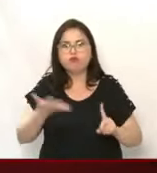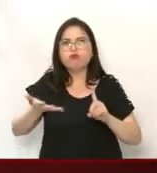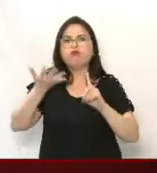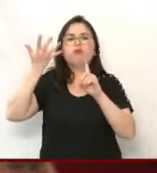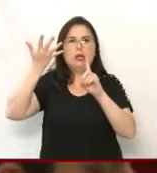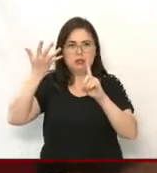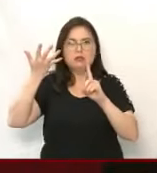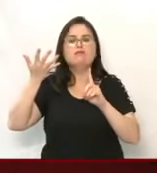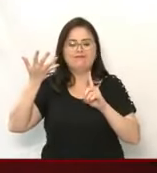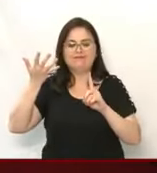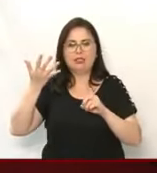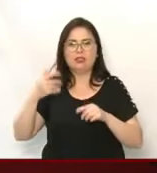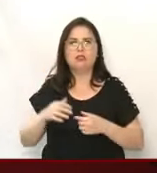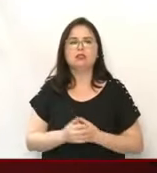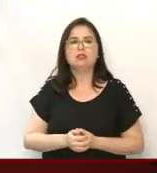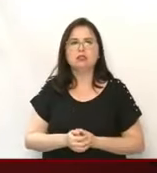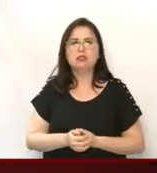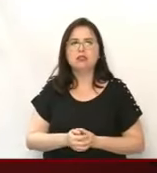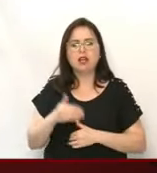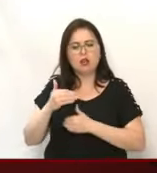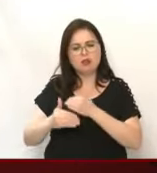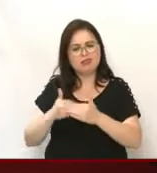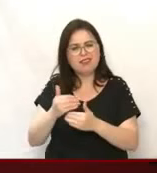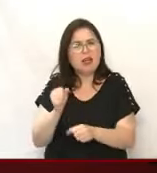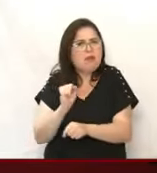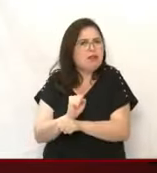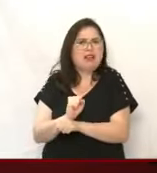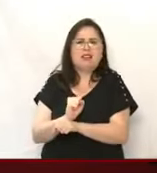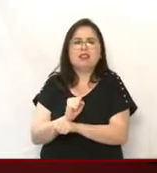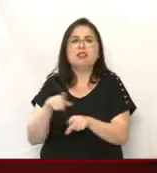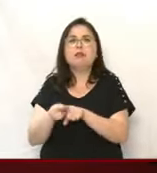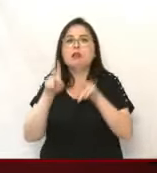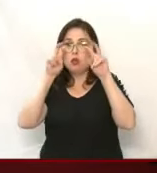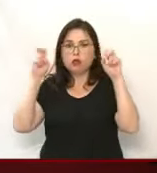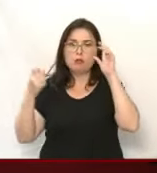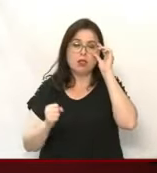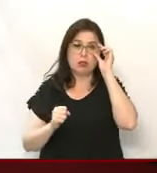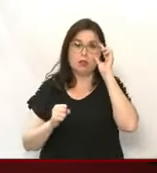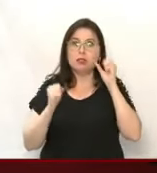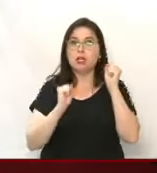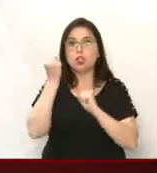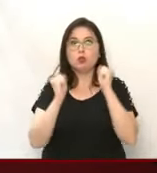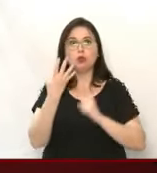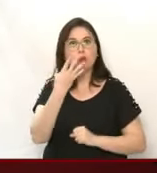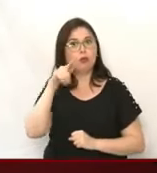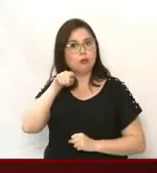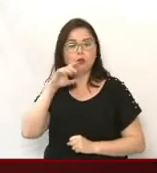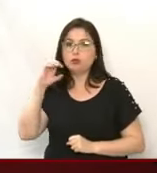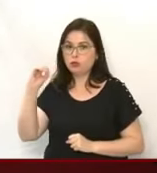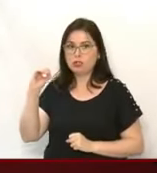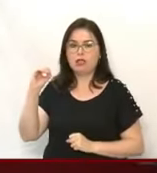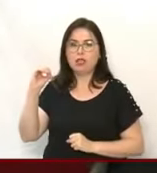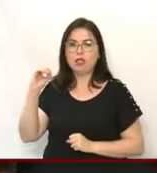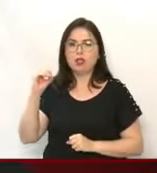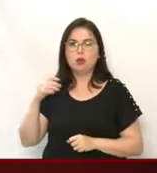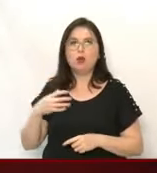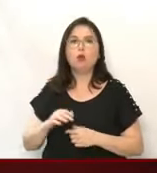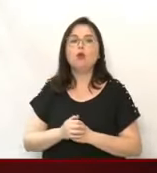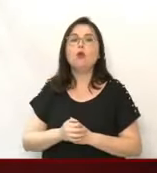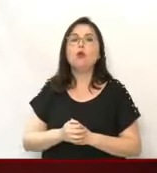curso na indústria mundial. A indústria 4.0, a alteração nas mudanças da motorização dos